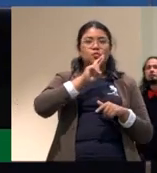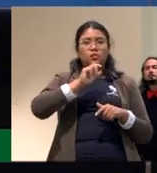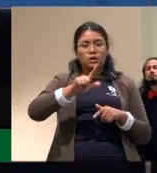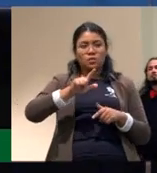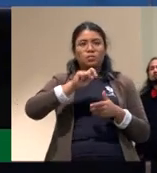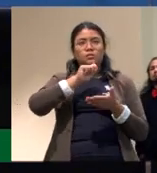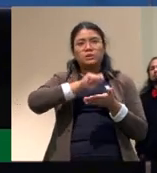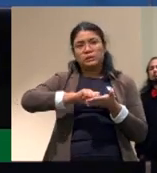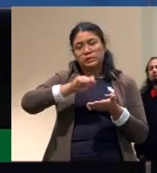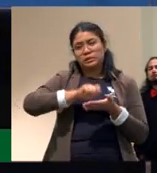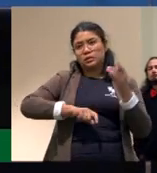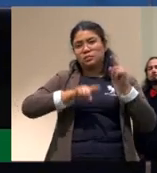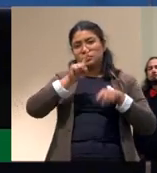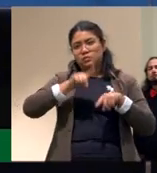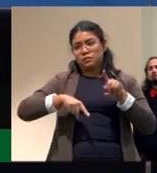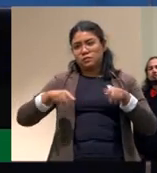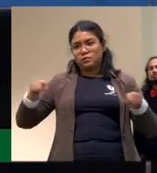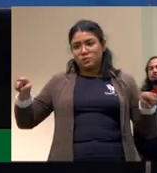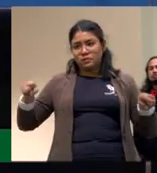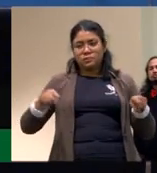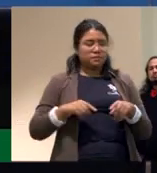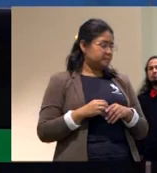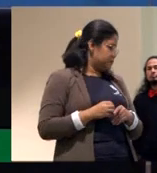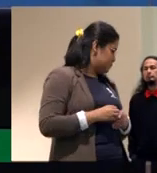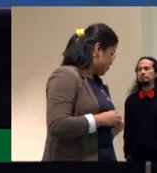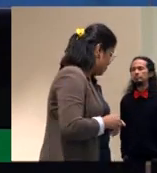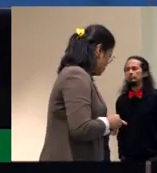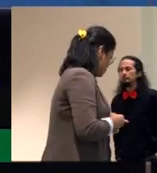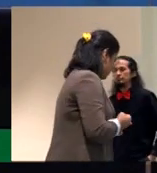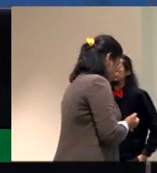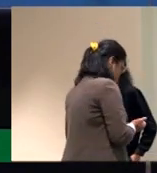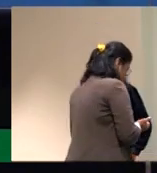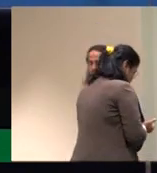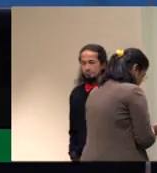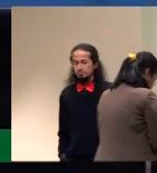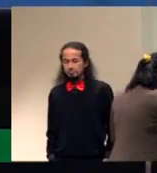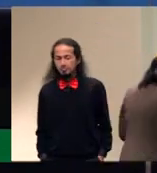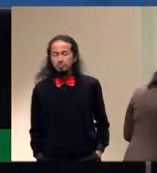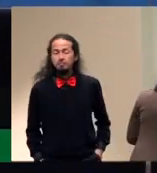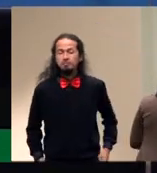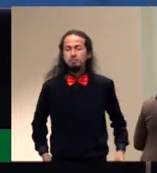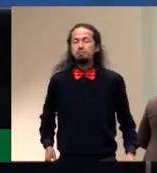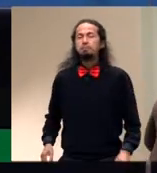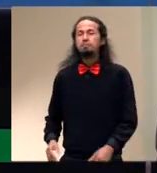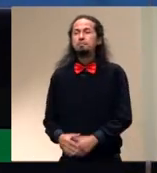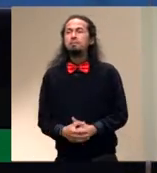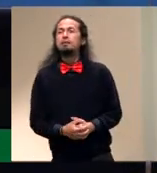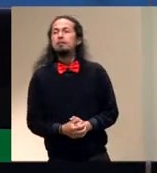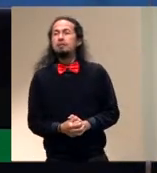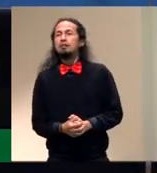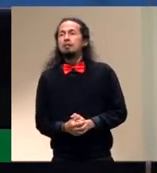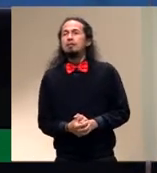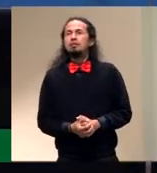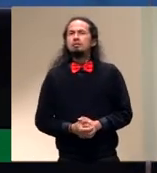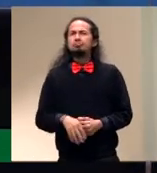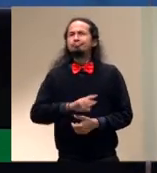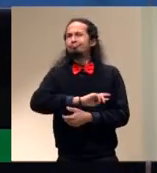nessa diversificação de todas as possibilidades, né,